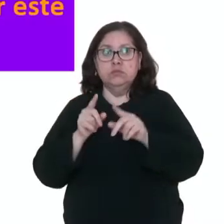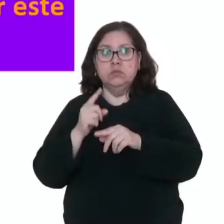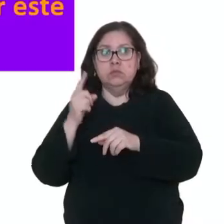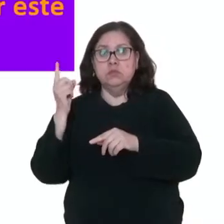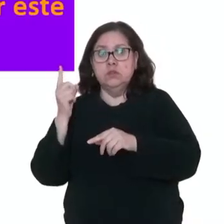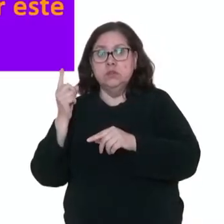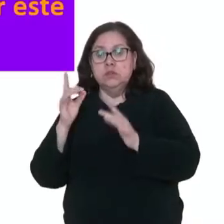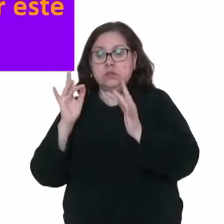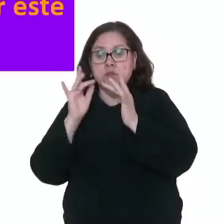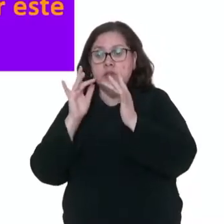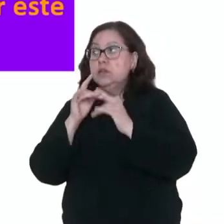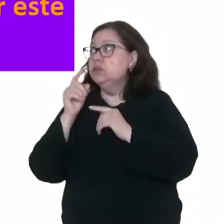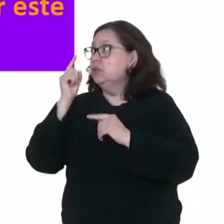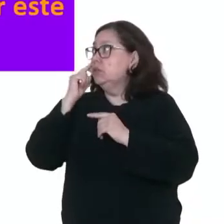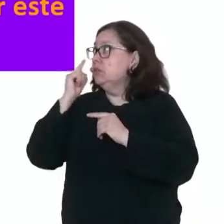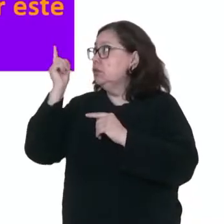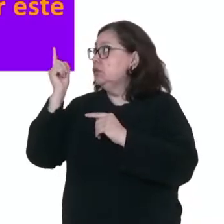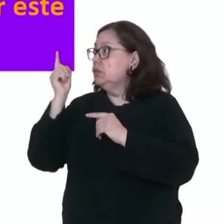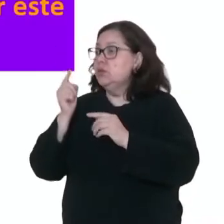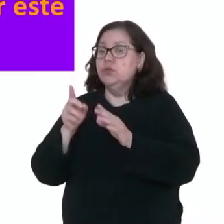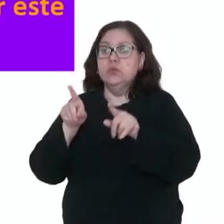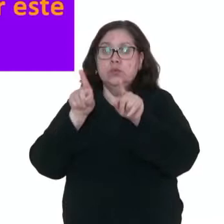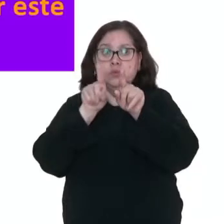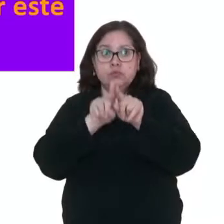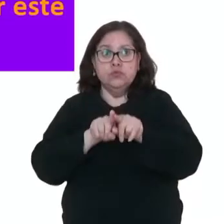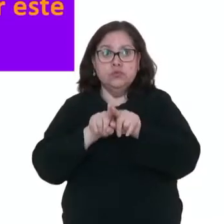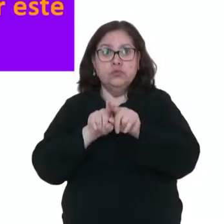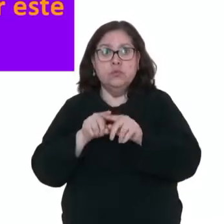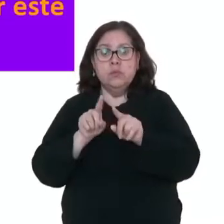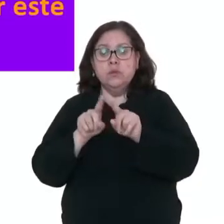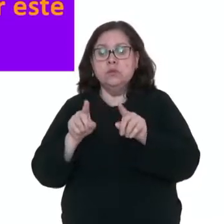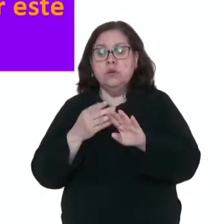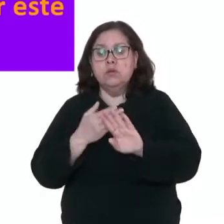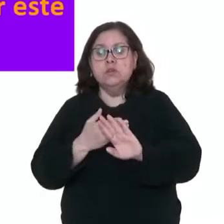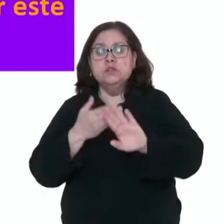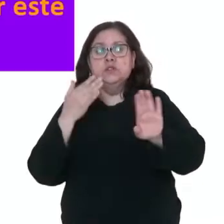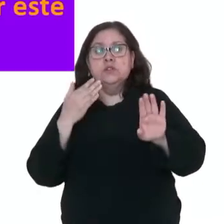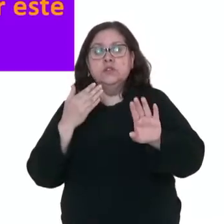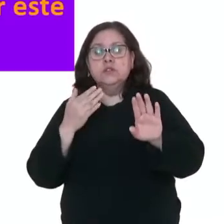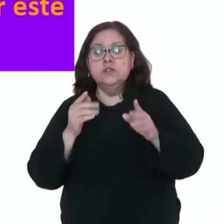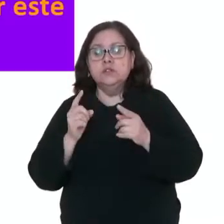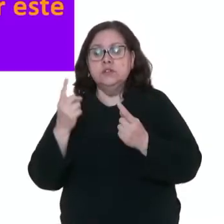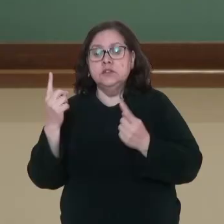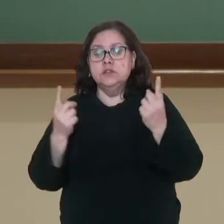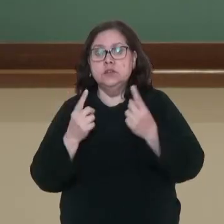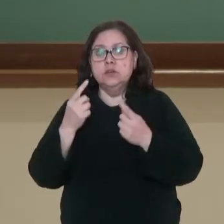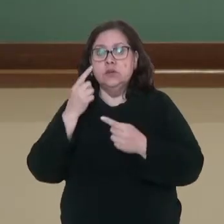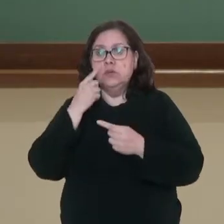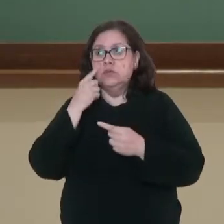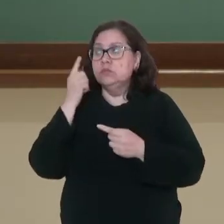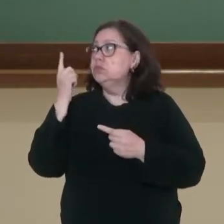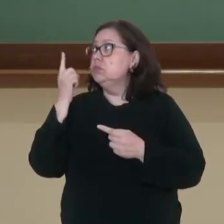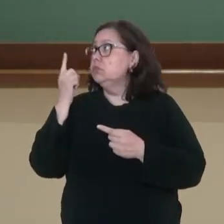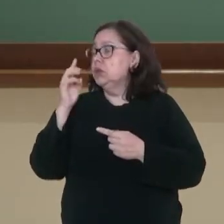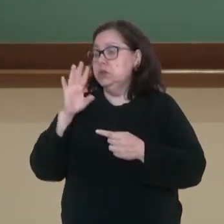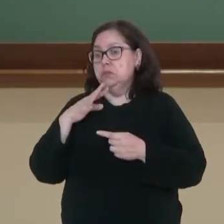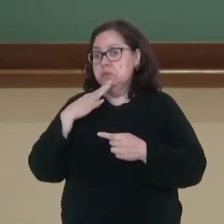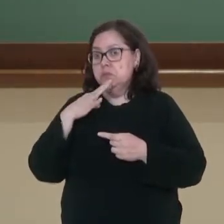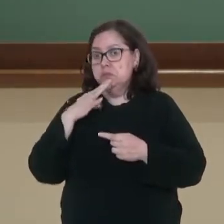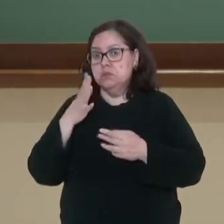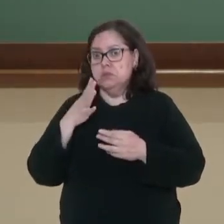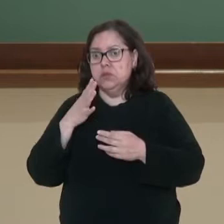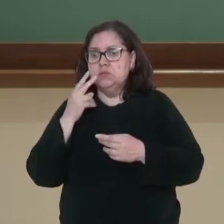alelos estão ligados, ou seja, no mesmo cromossomo. Mas qual a distância entre eles? Olhando assim, não tem como a gente saber, é apenas